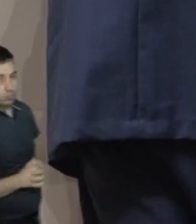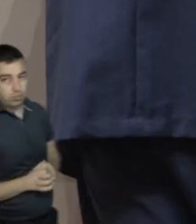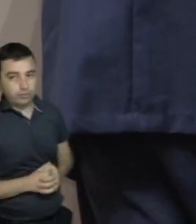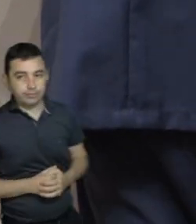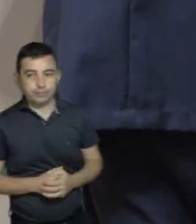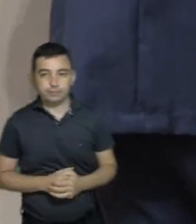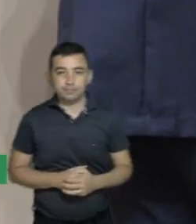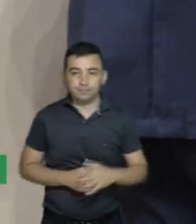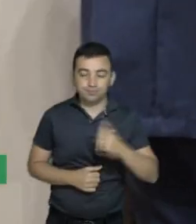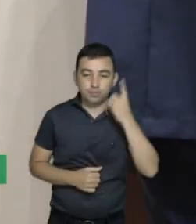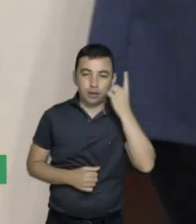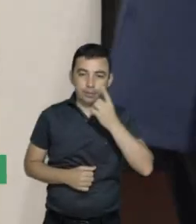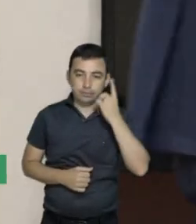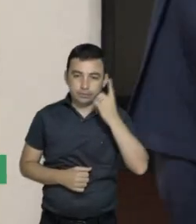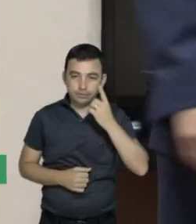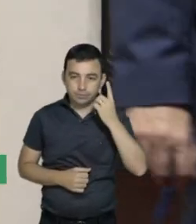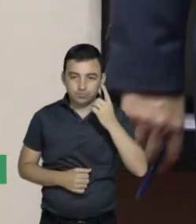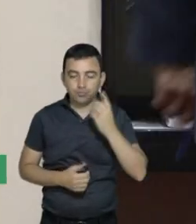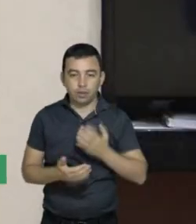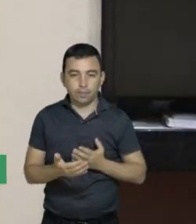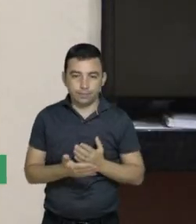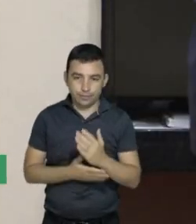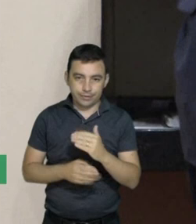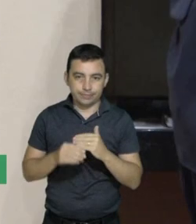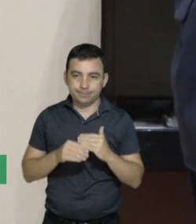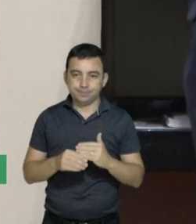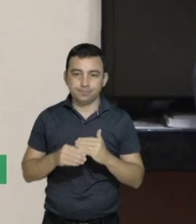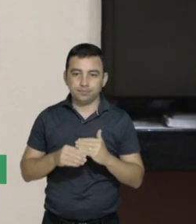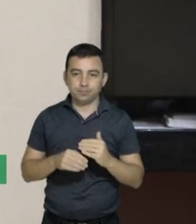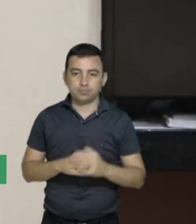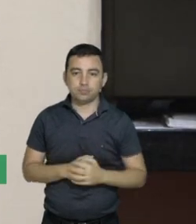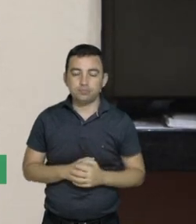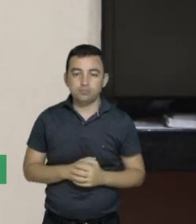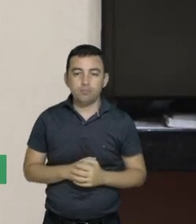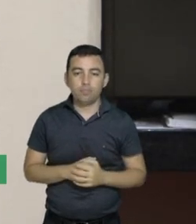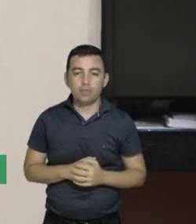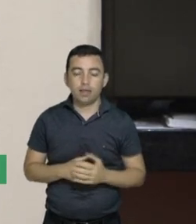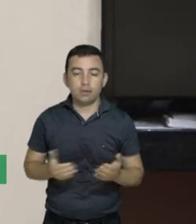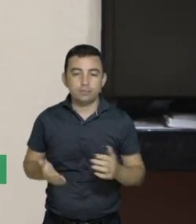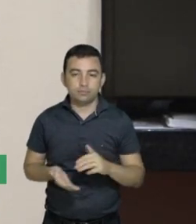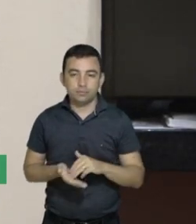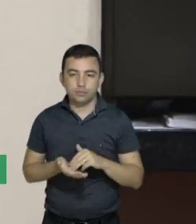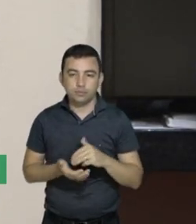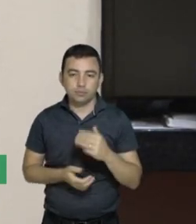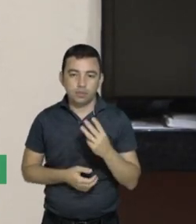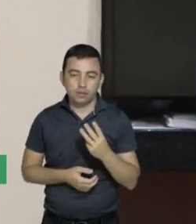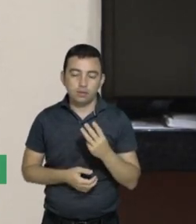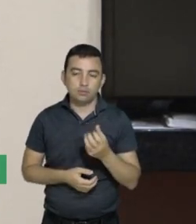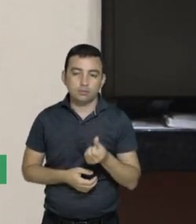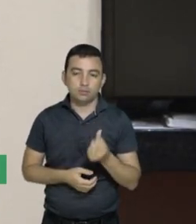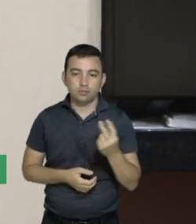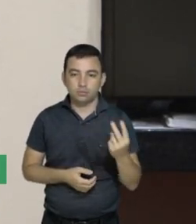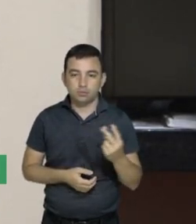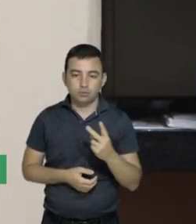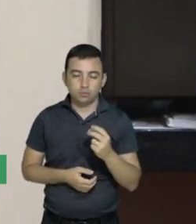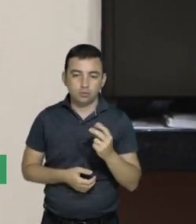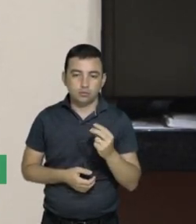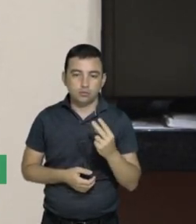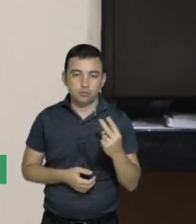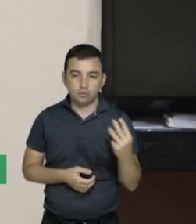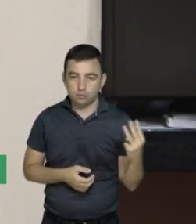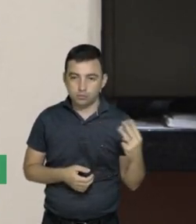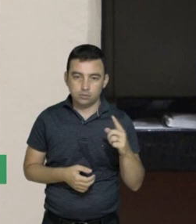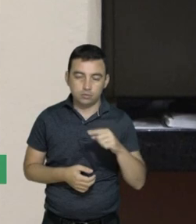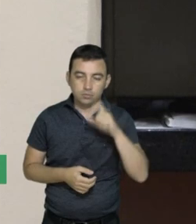aprovam permanência como se encontra aprovado por unanimidade Moção 362 2023 autoria Deputado Maurício